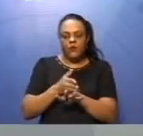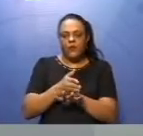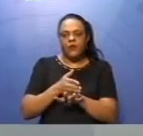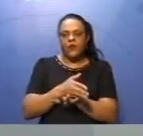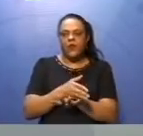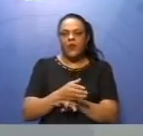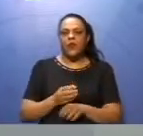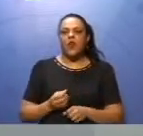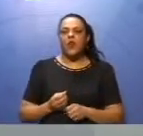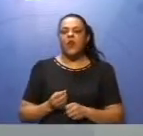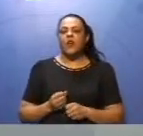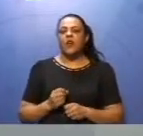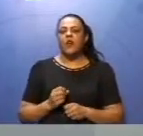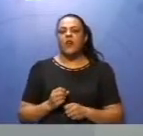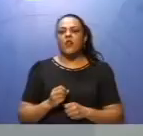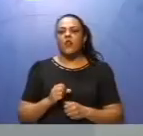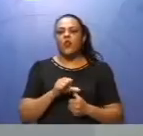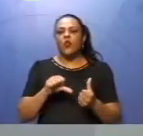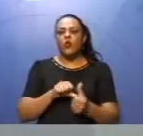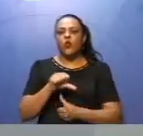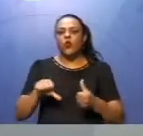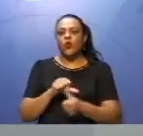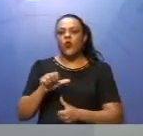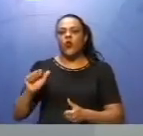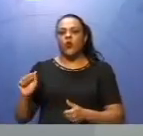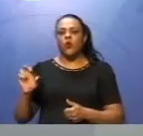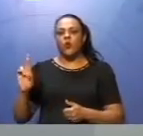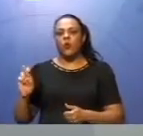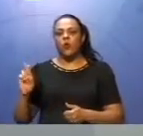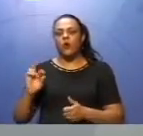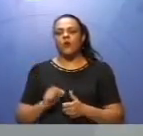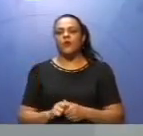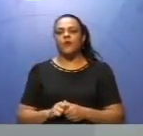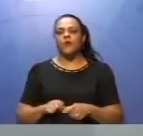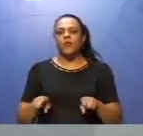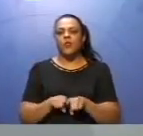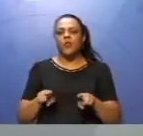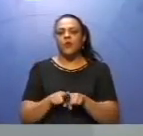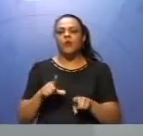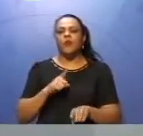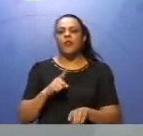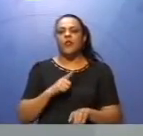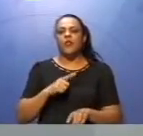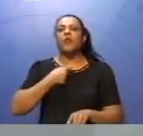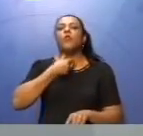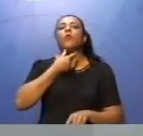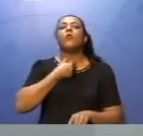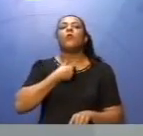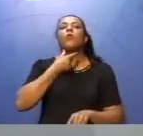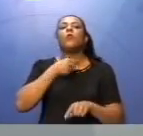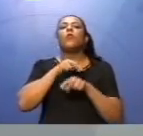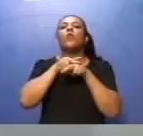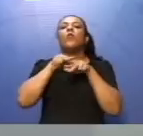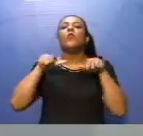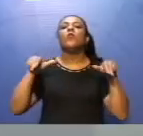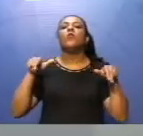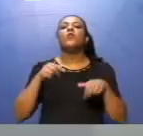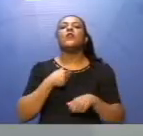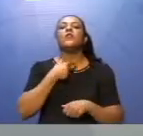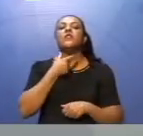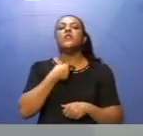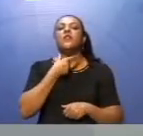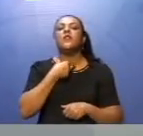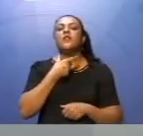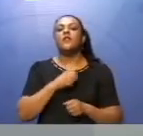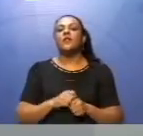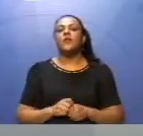ocorrem as trocas gasosas. Além dos pulmões, nós temos também as vias aéreas. Aqui nós temos as